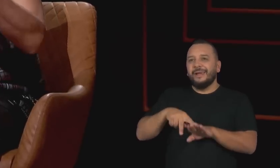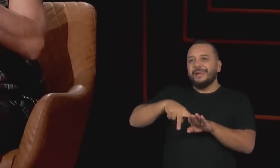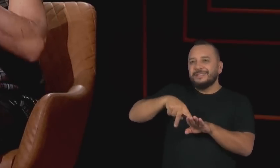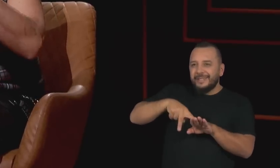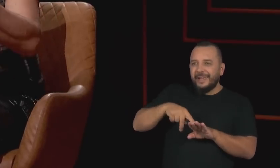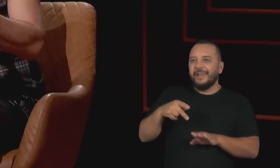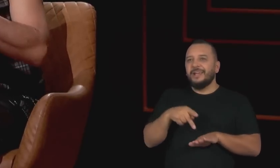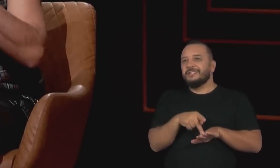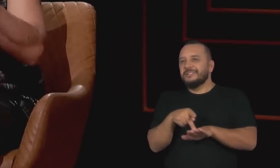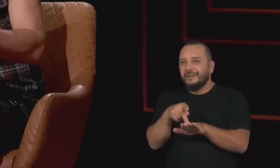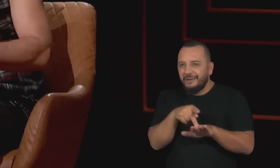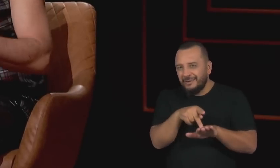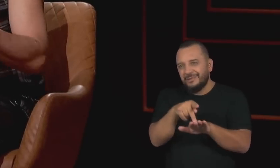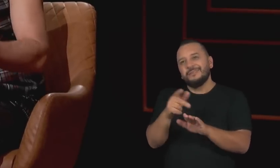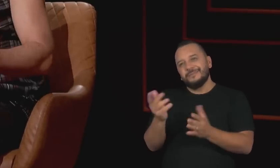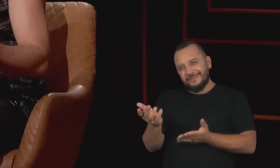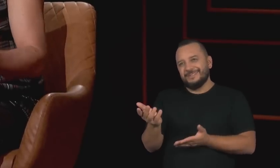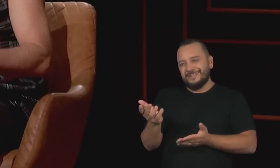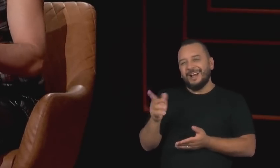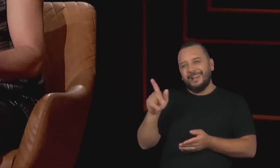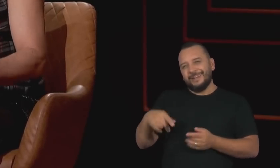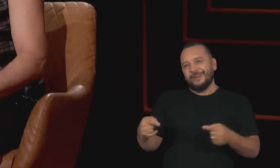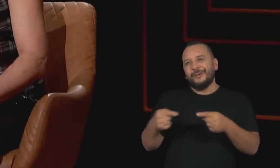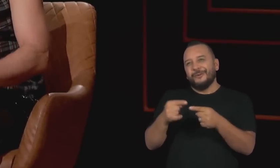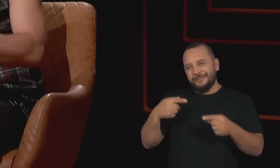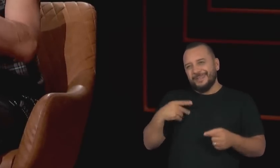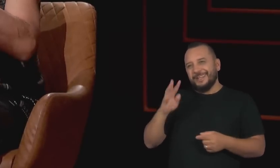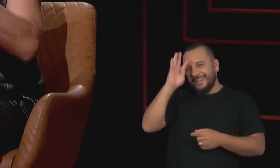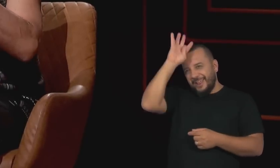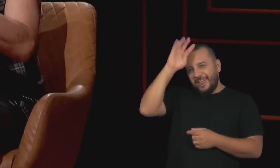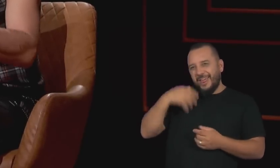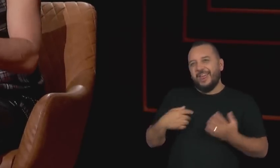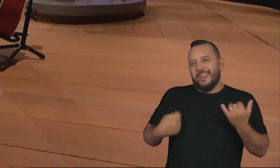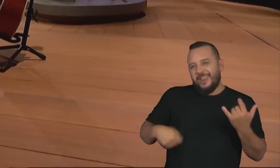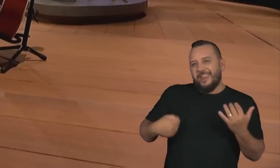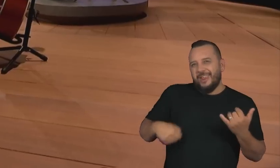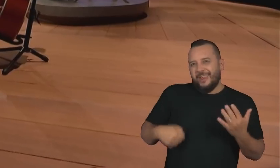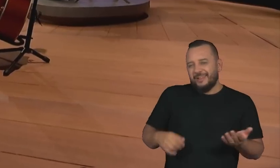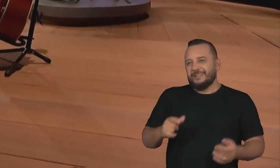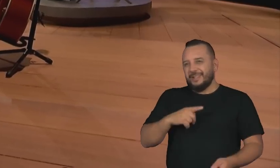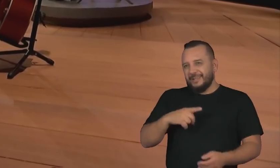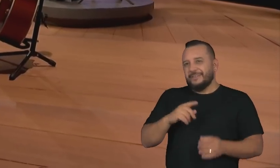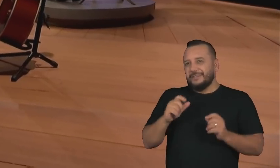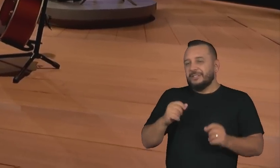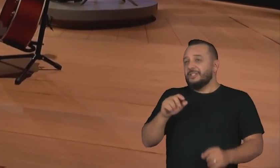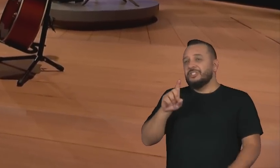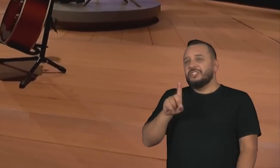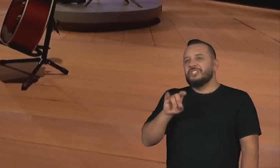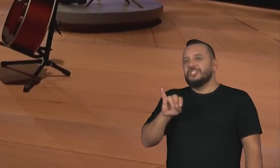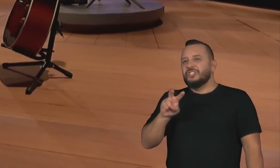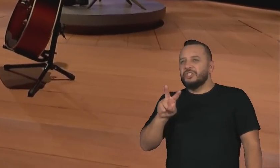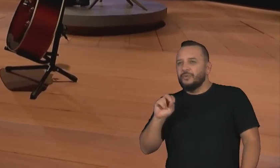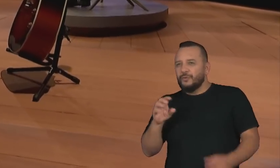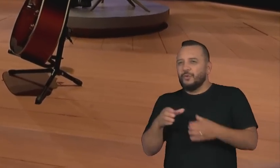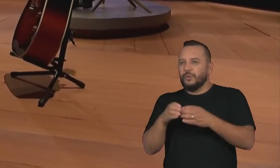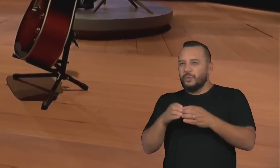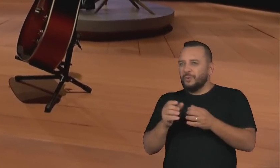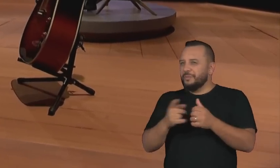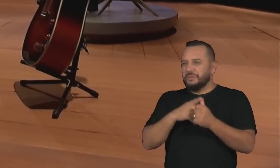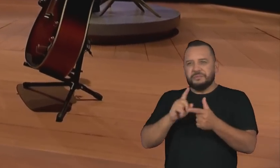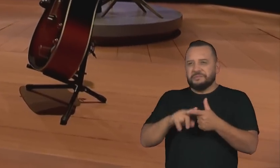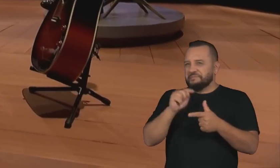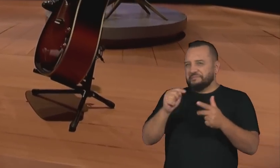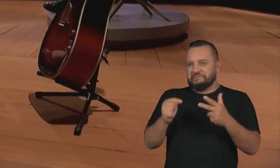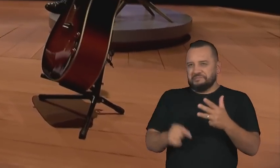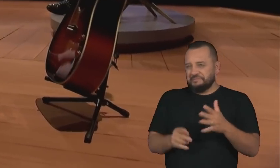já vinha essas influências, sabe, desses sons. Digo, desde B-52, Divo... Né, eram coisas muito